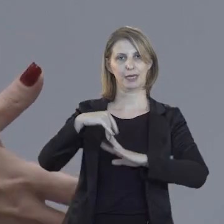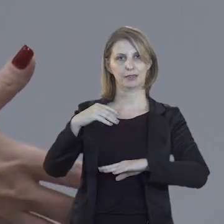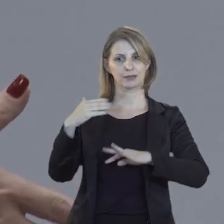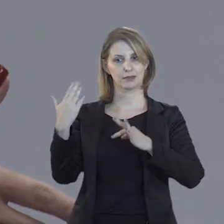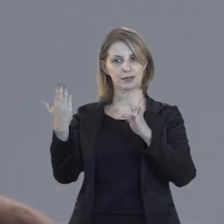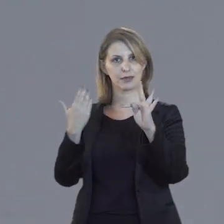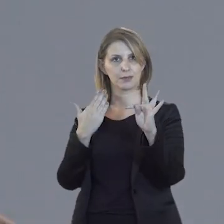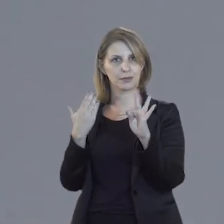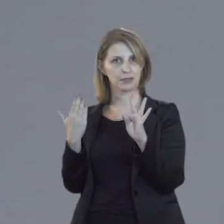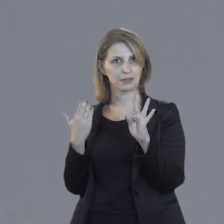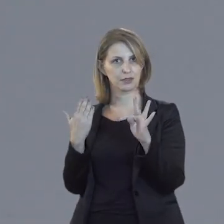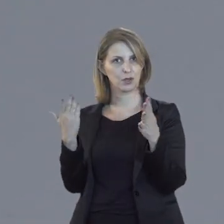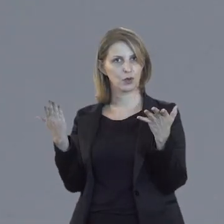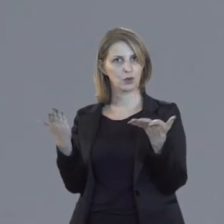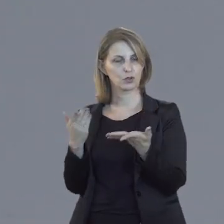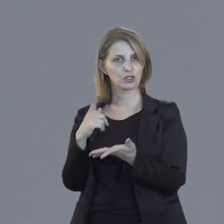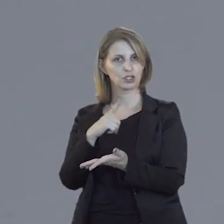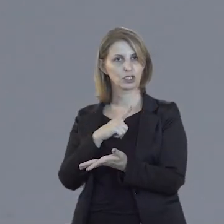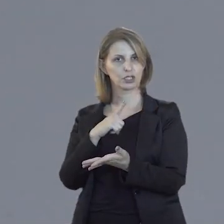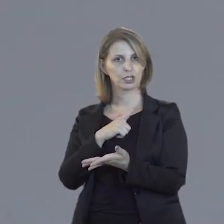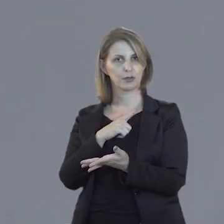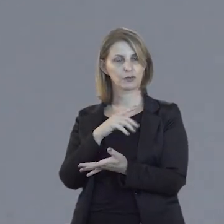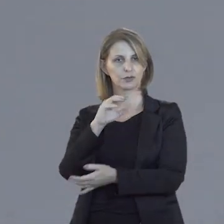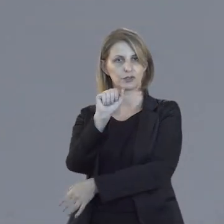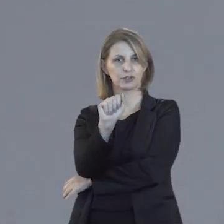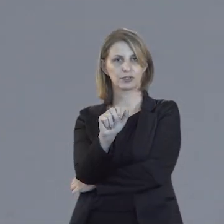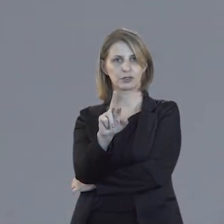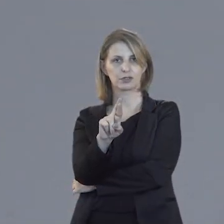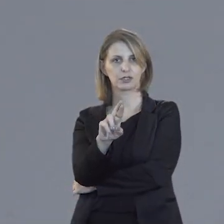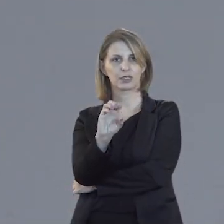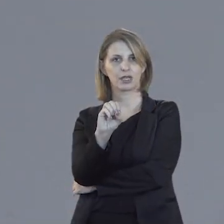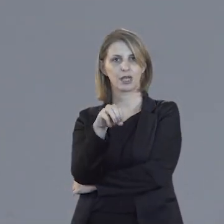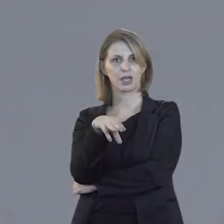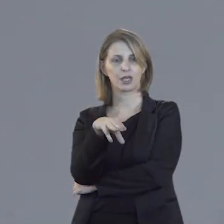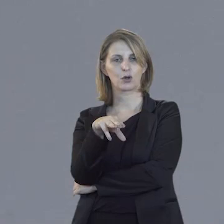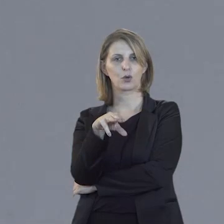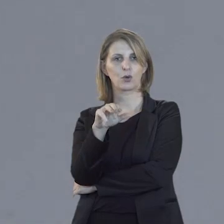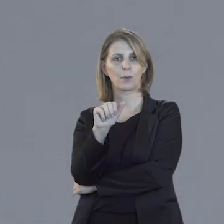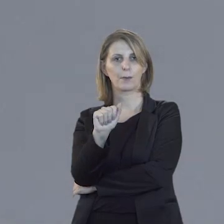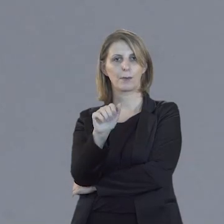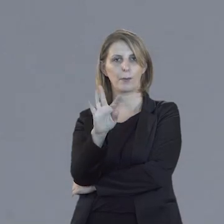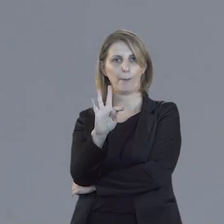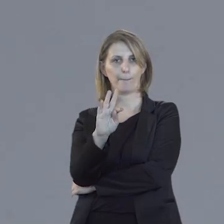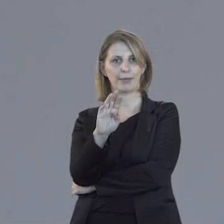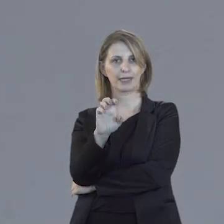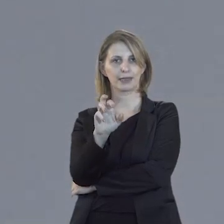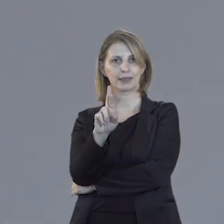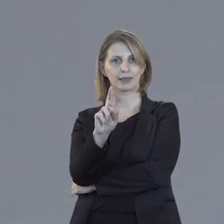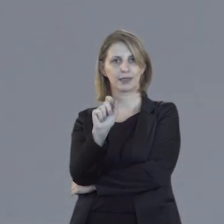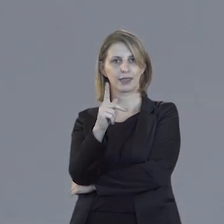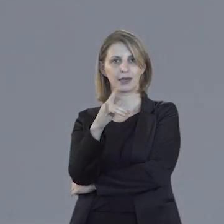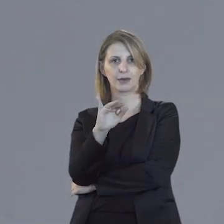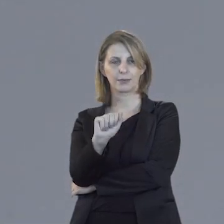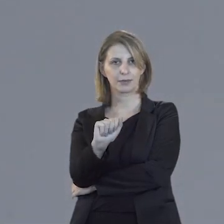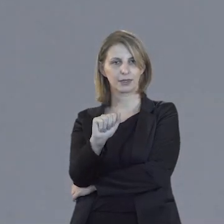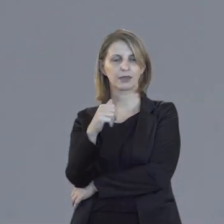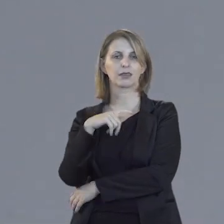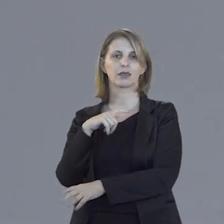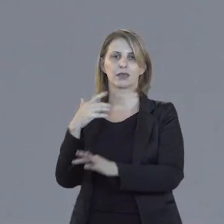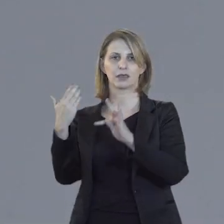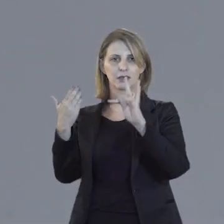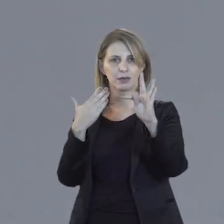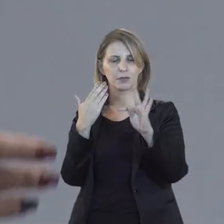né, voltando à questão das terapias, né? Hoje nós temos aí aromaterapia, temos fácil acesso,